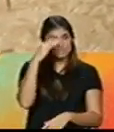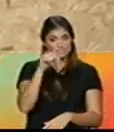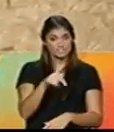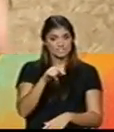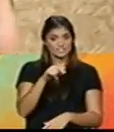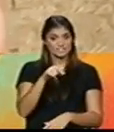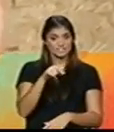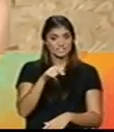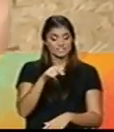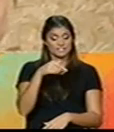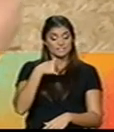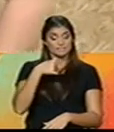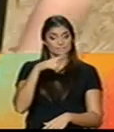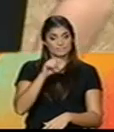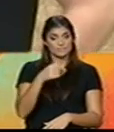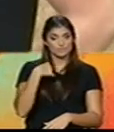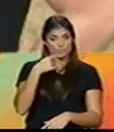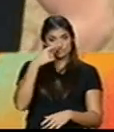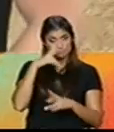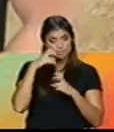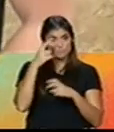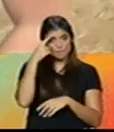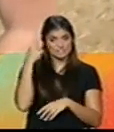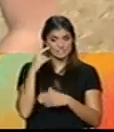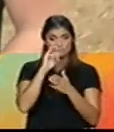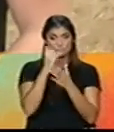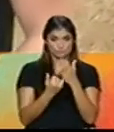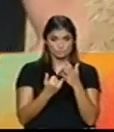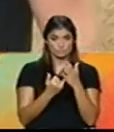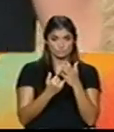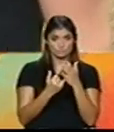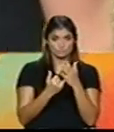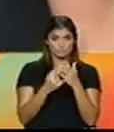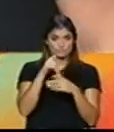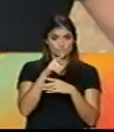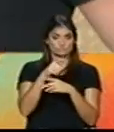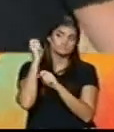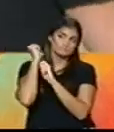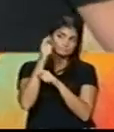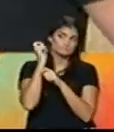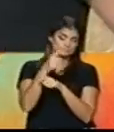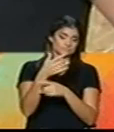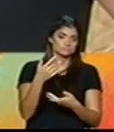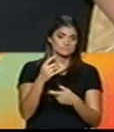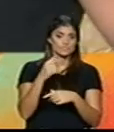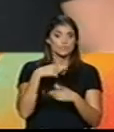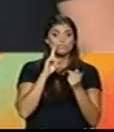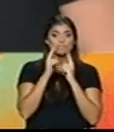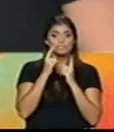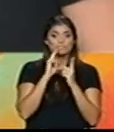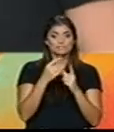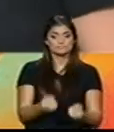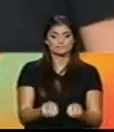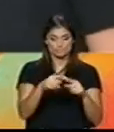devíamos ir. Então, eu descobri a modalidade o ano passado pelo YouTube. Vi o Jason Momoa lançar machados e achei piada e montei um